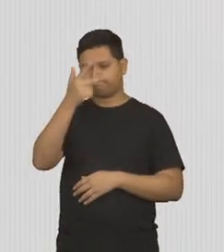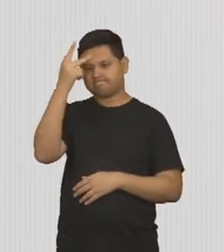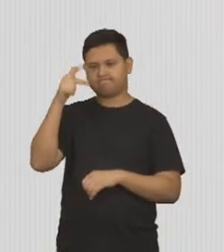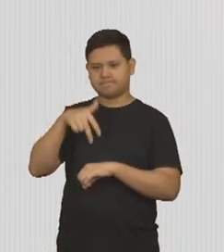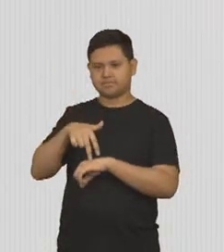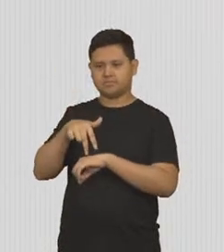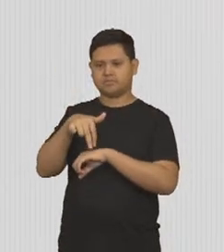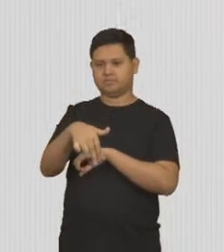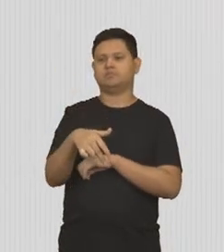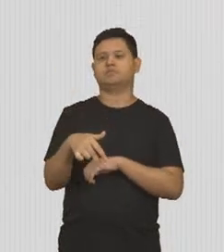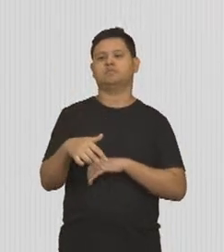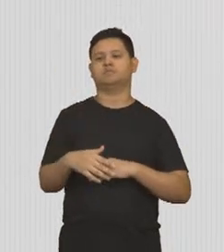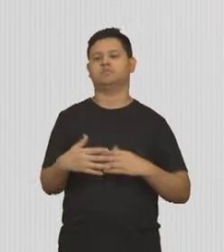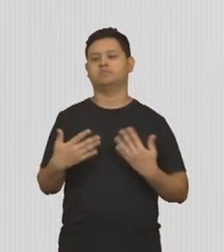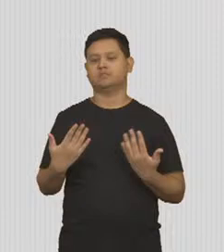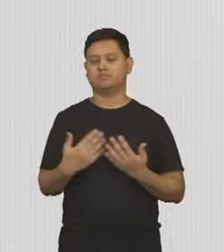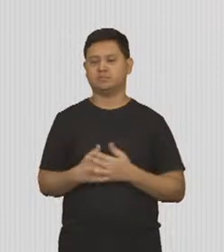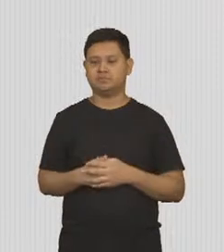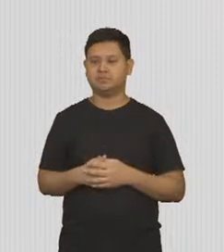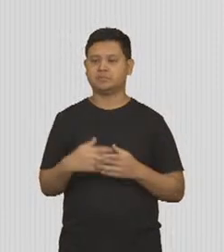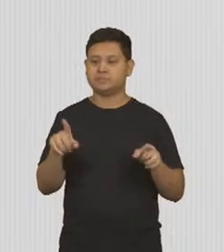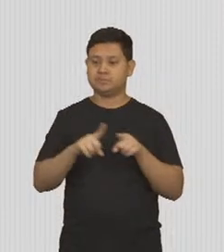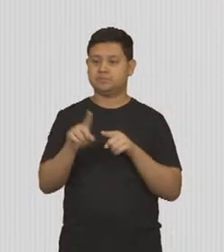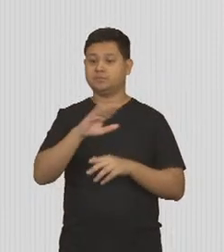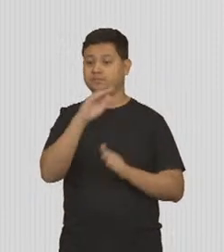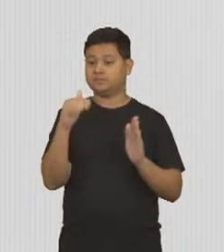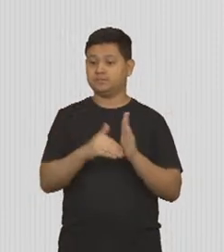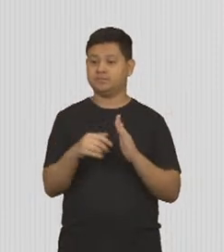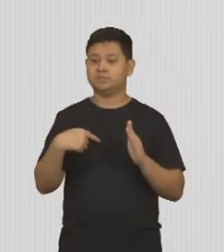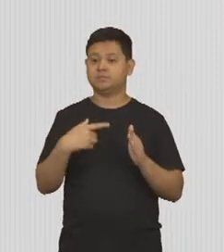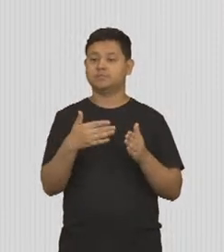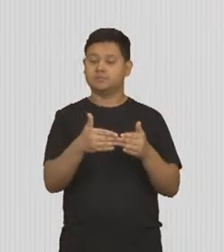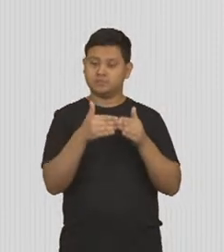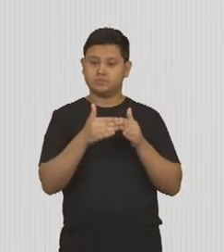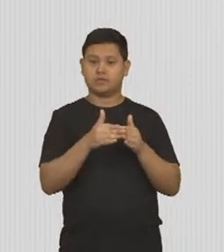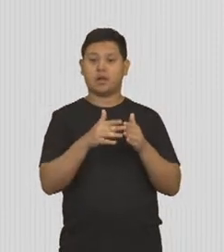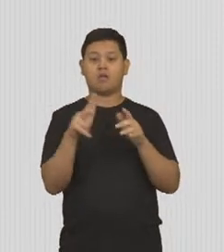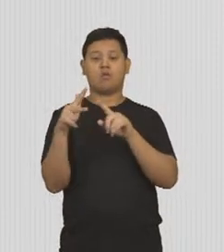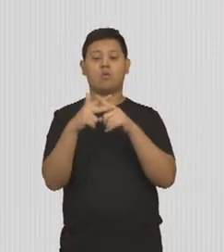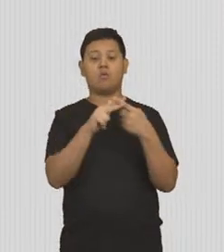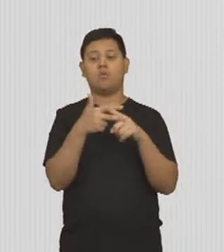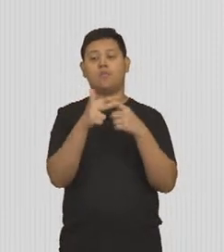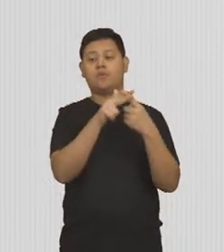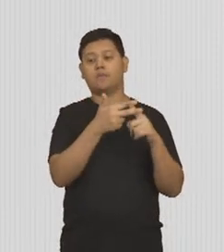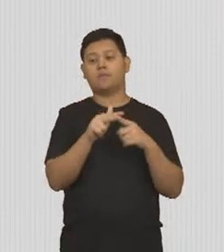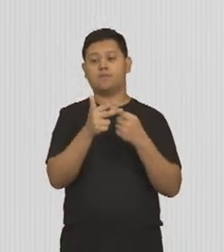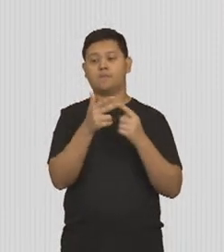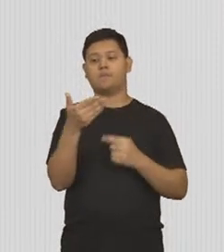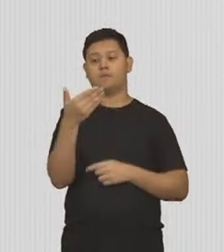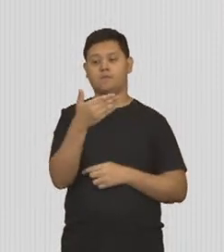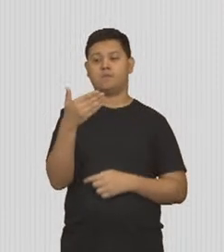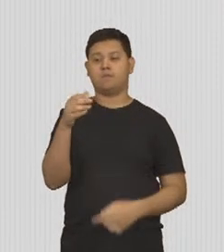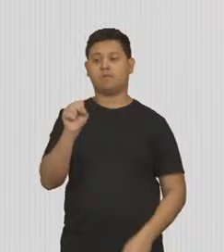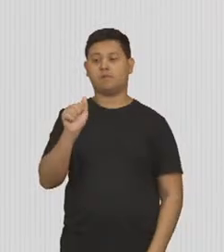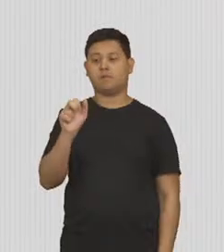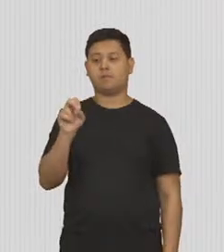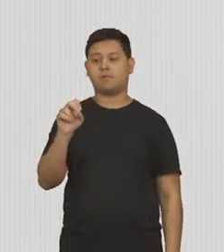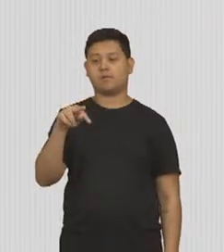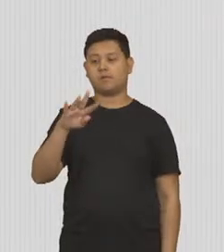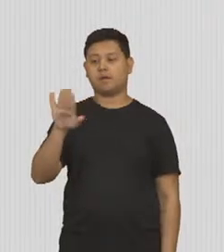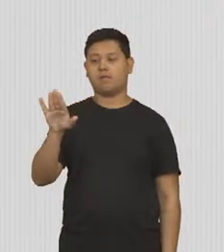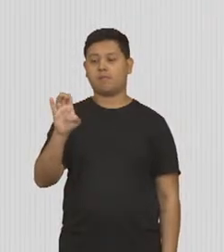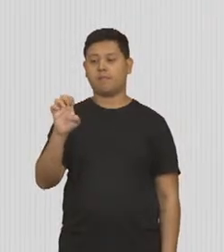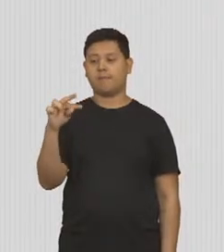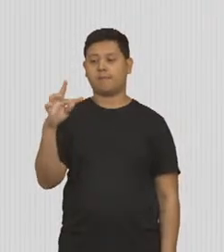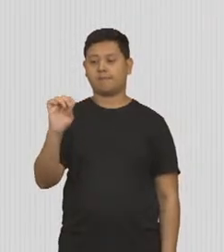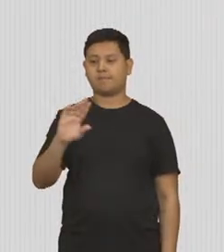mais movimentadas da cidade, né? E aí, para finalizar, a gente solicita a correção do desnível na travessa São Bento do Sapucaí, ali no Rio Comprido,